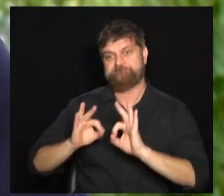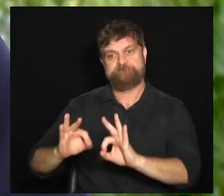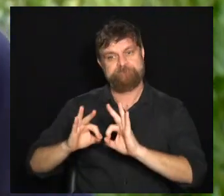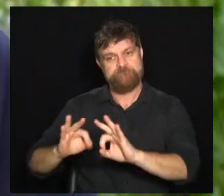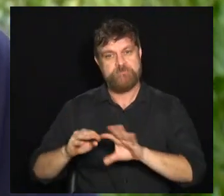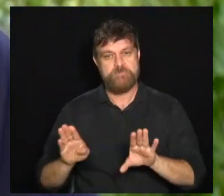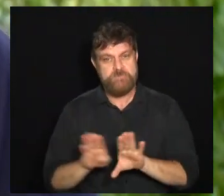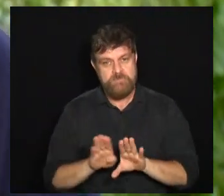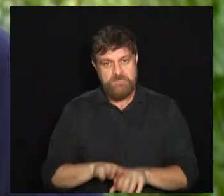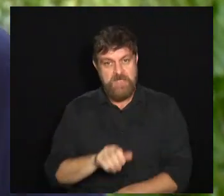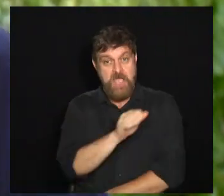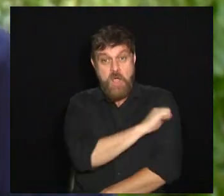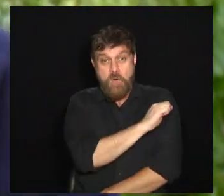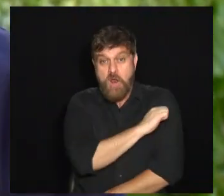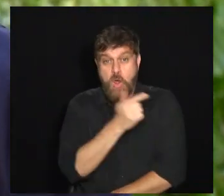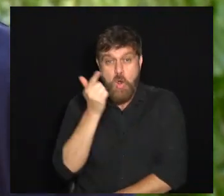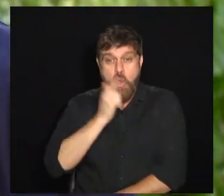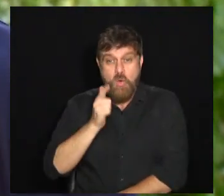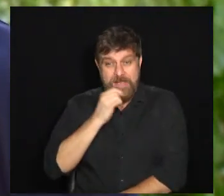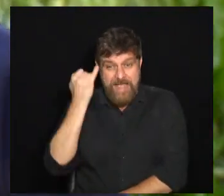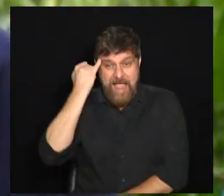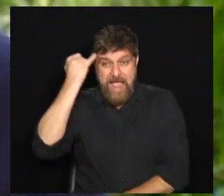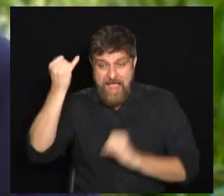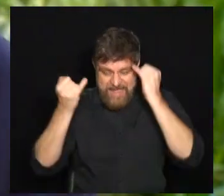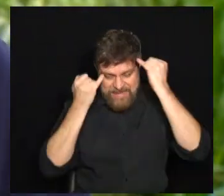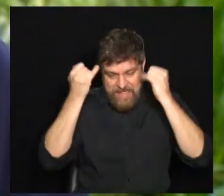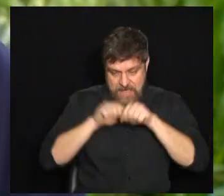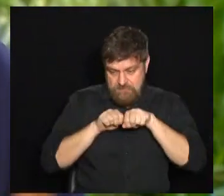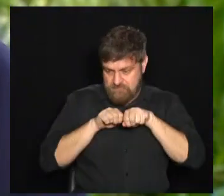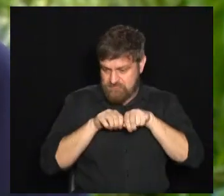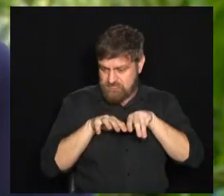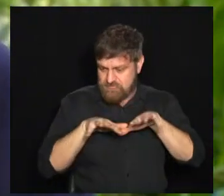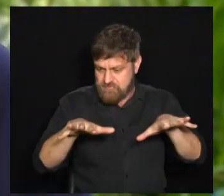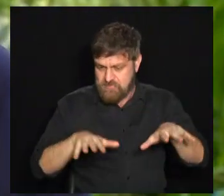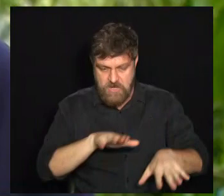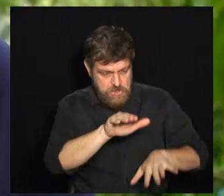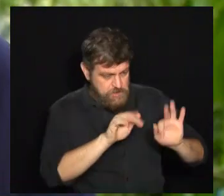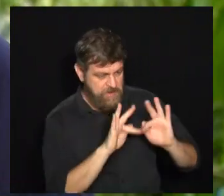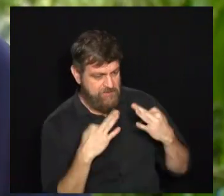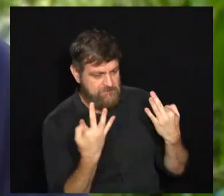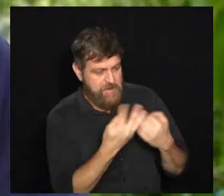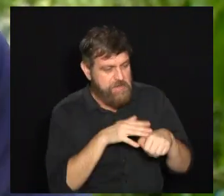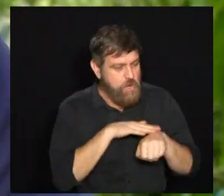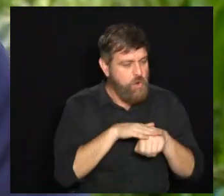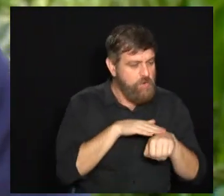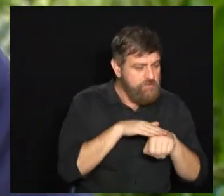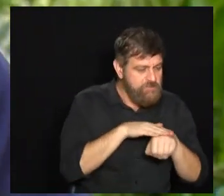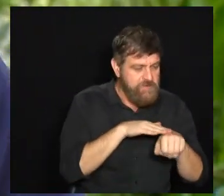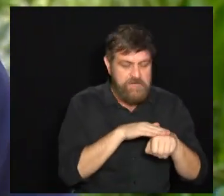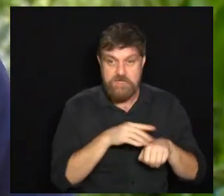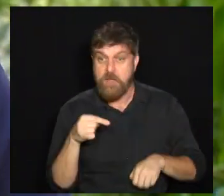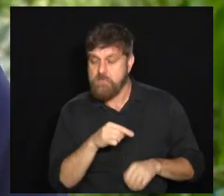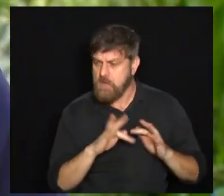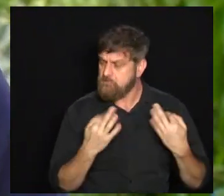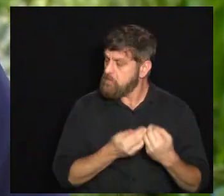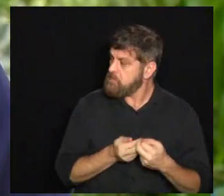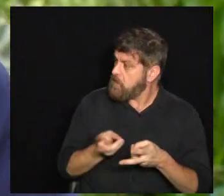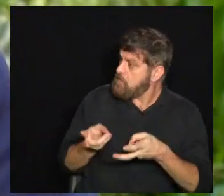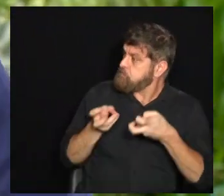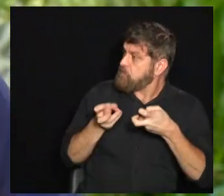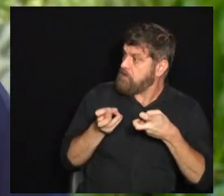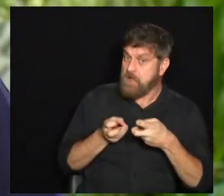contar que eles multiplicam essa ideia em casa com as famílias passam a